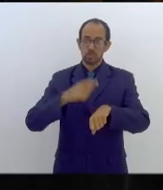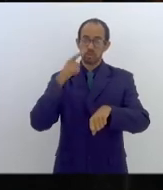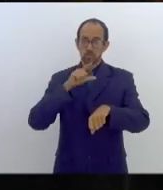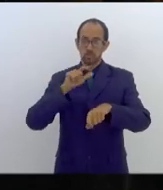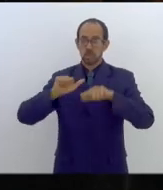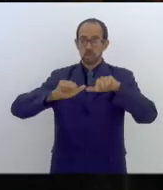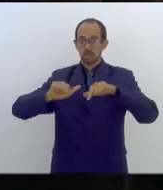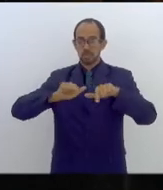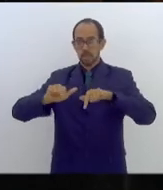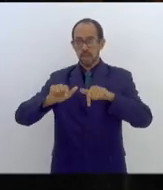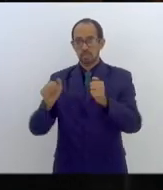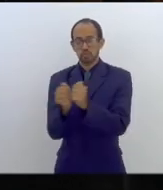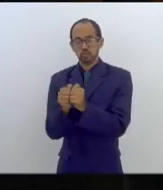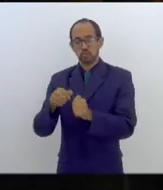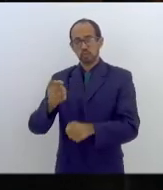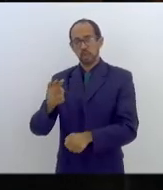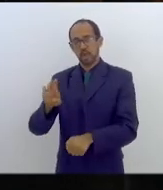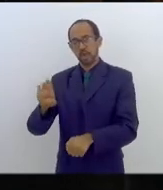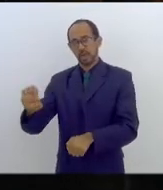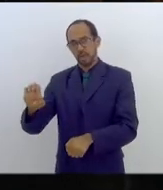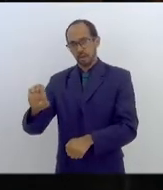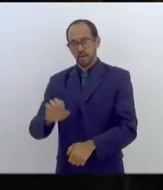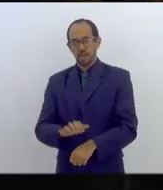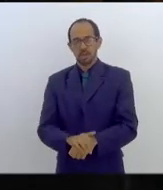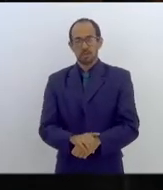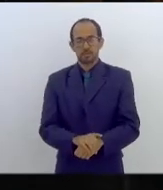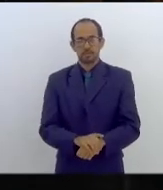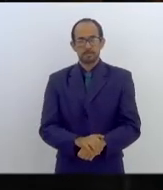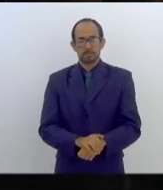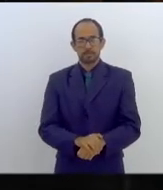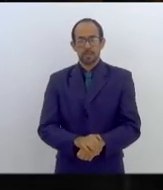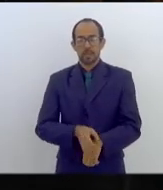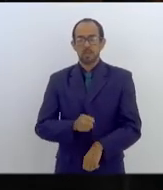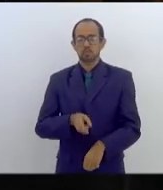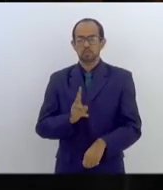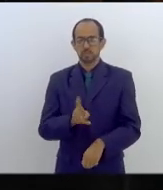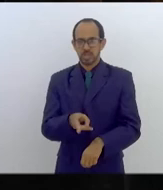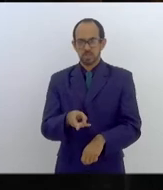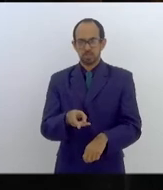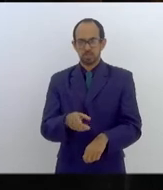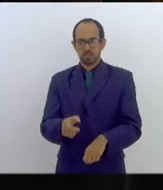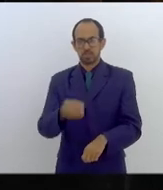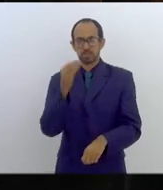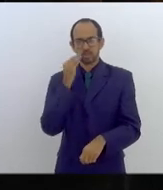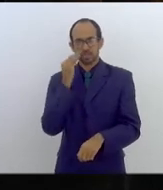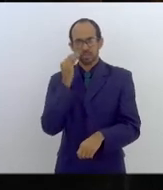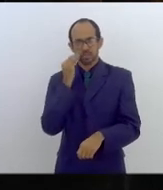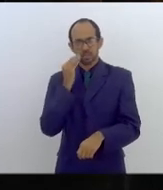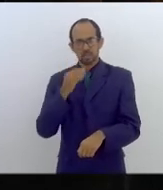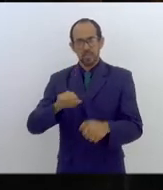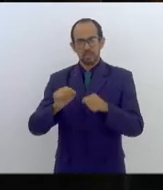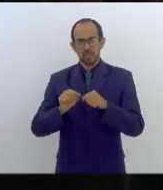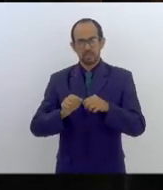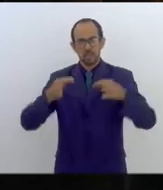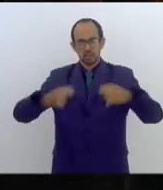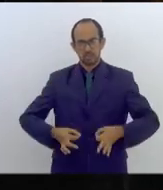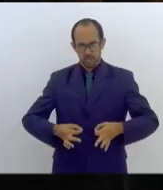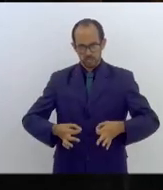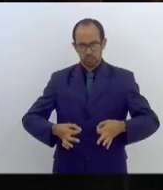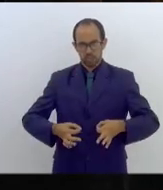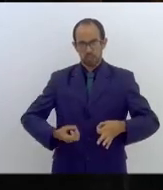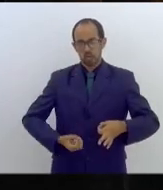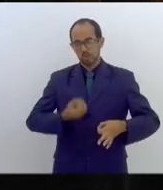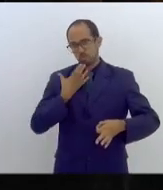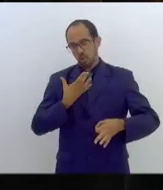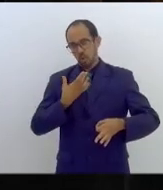junto ao Tribunal Regional Eleitoral de estado Sempre busquei tenho certeza acertarem minhas decisões tanto pelo bom direito